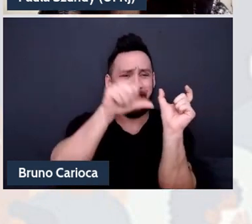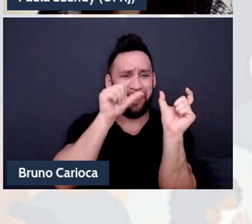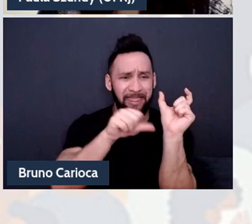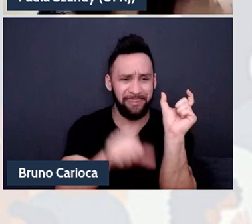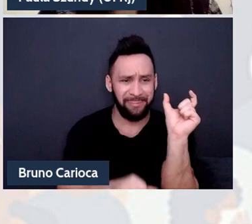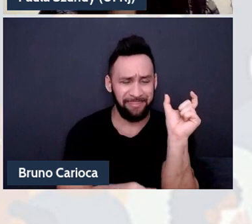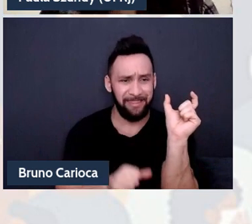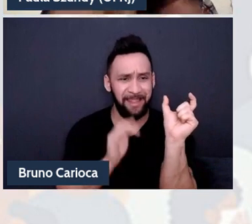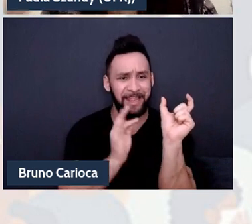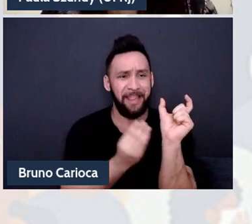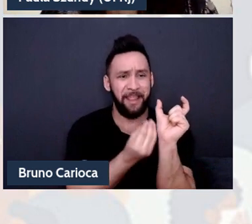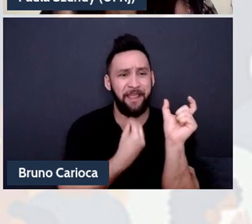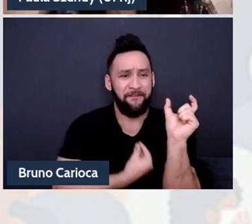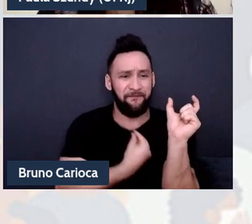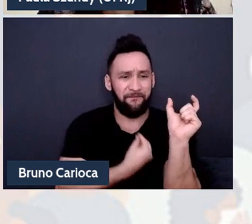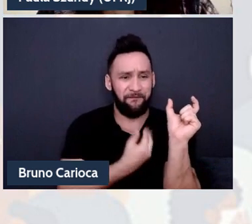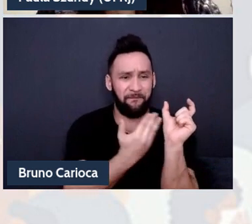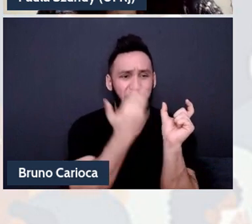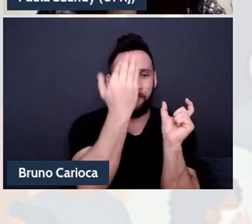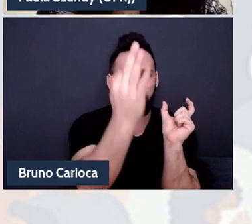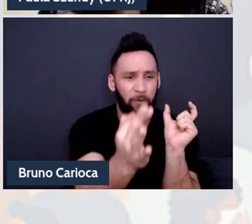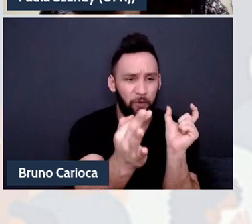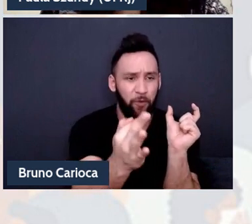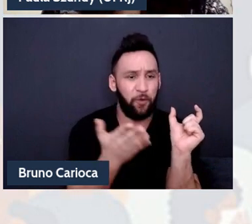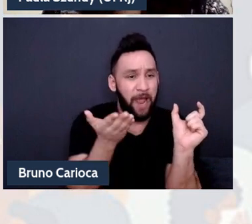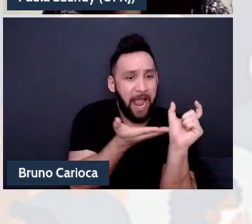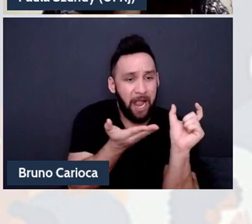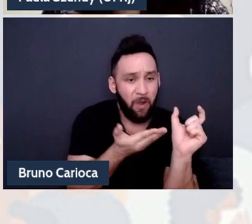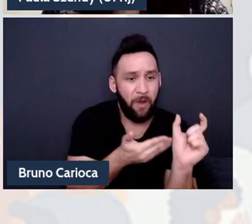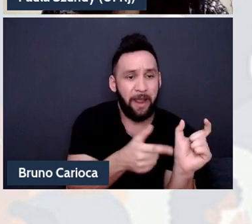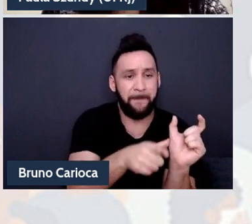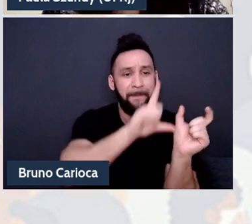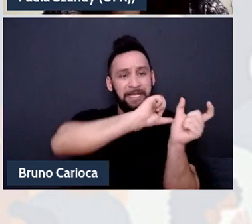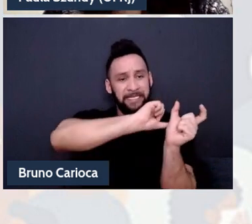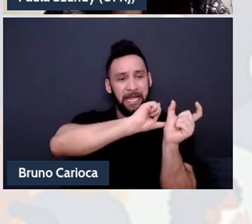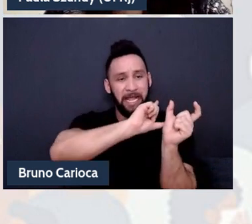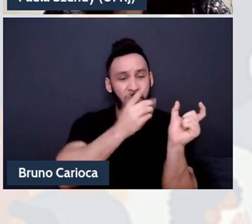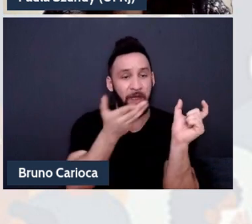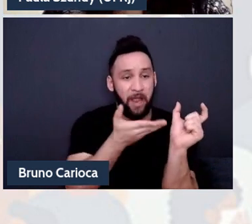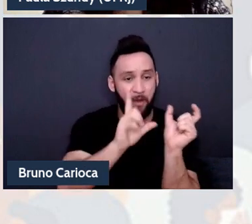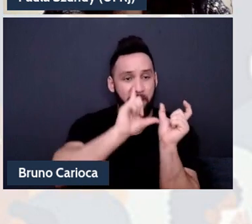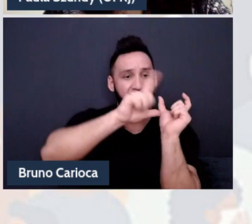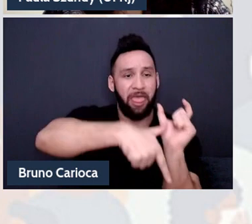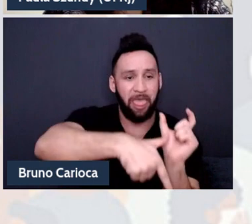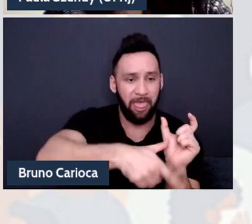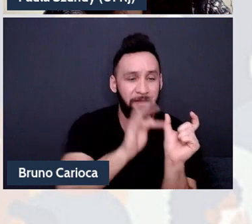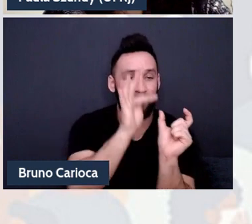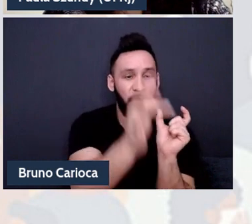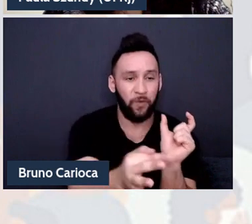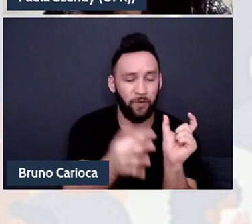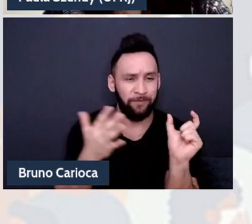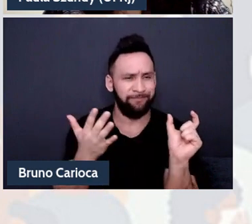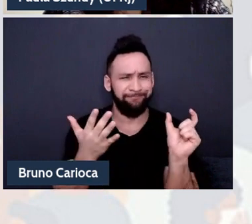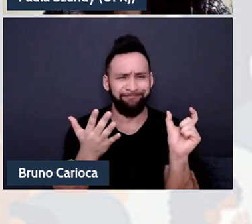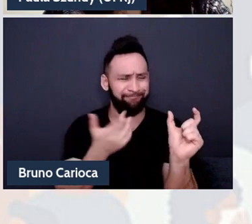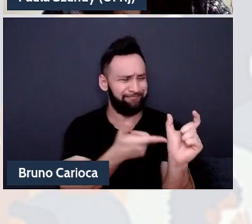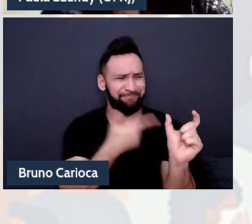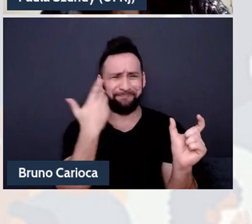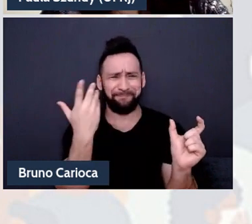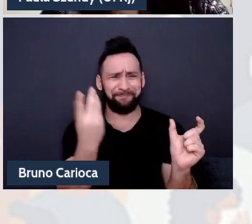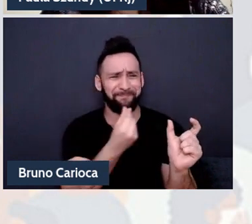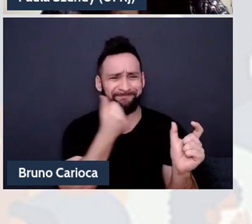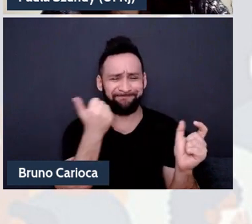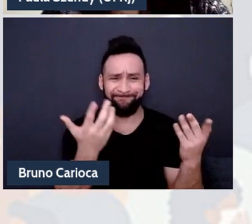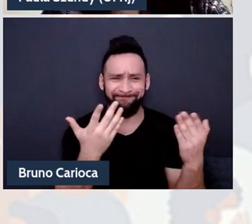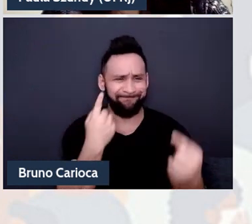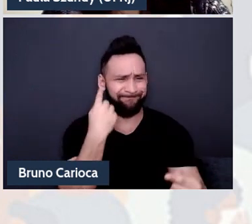né? A gente poderia também problematizar essa concepção de habilidades, né? Habilidades do nono ano, né?